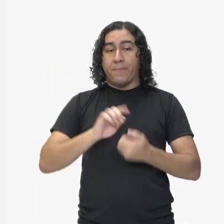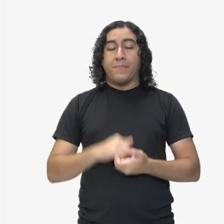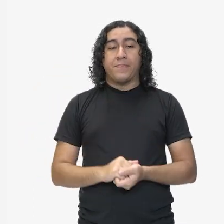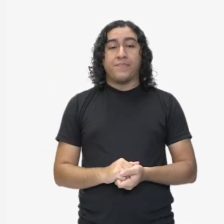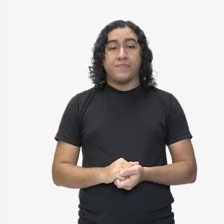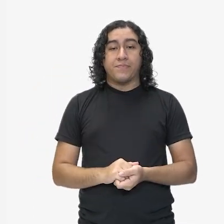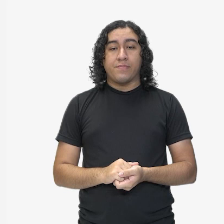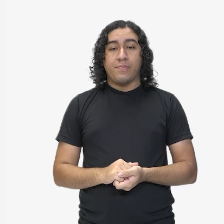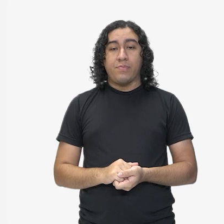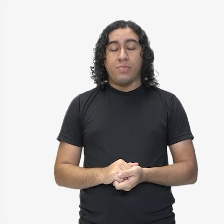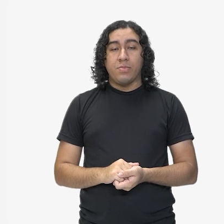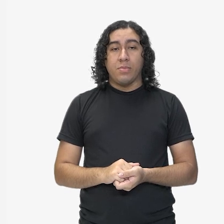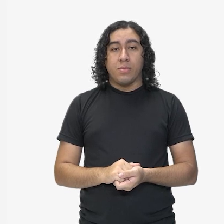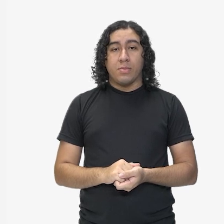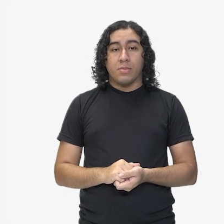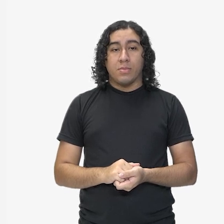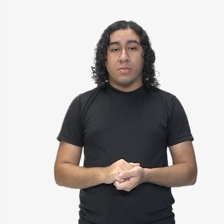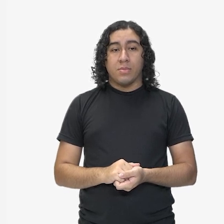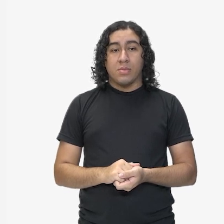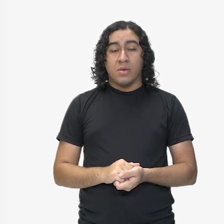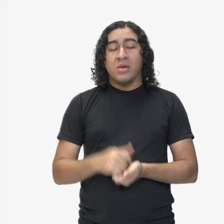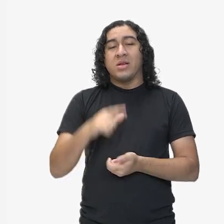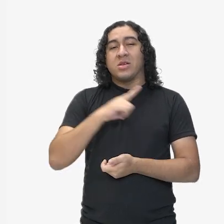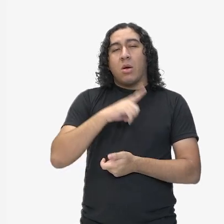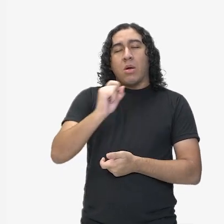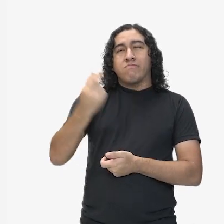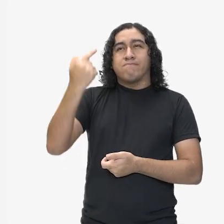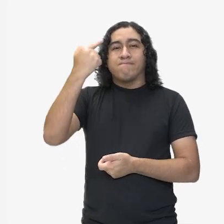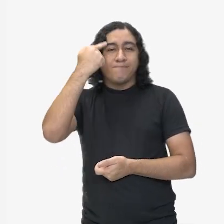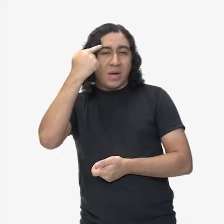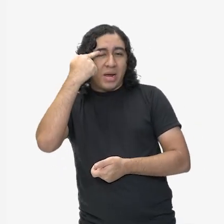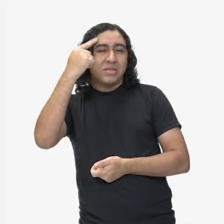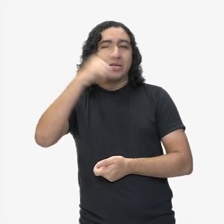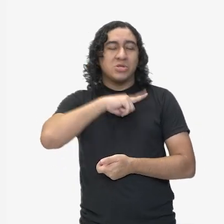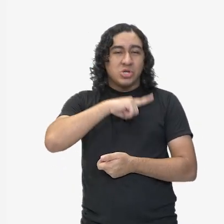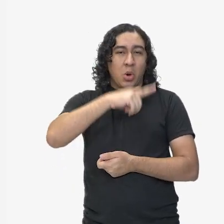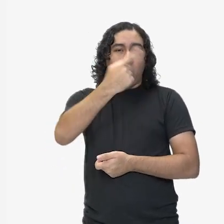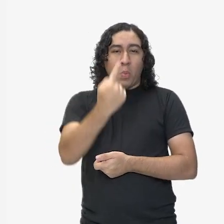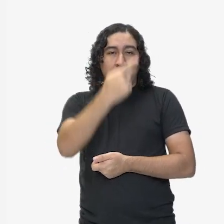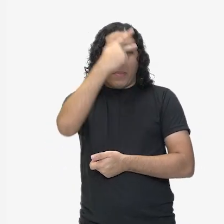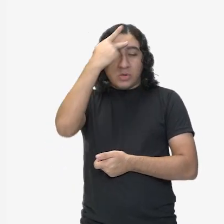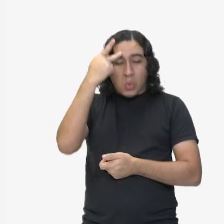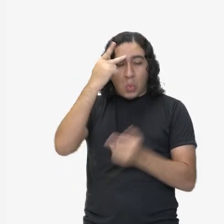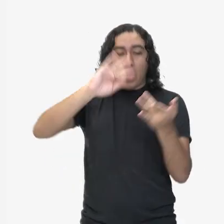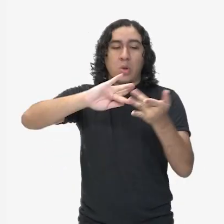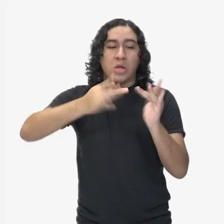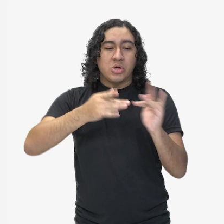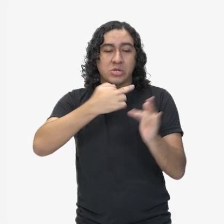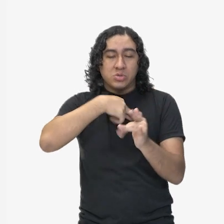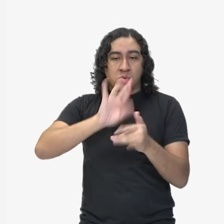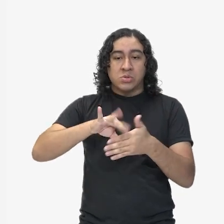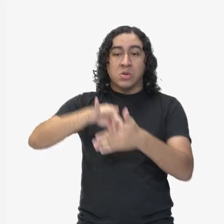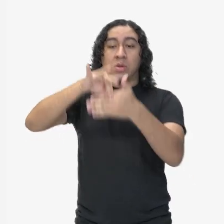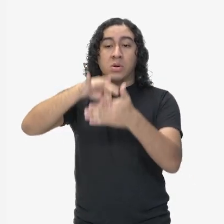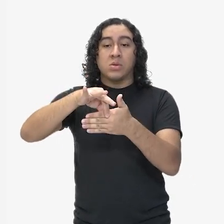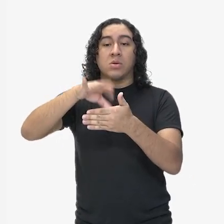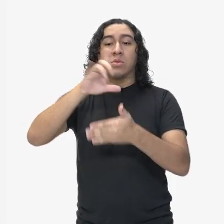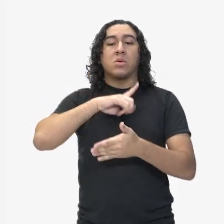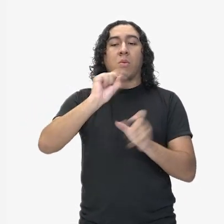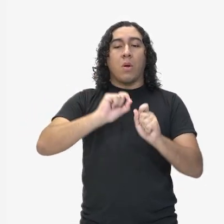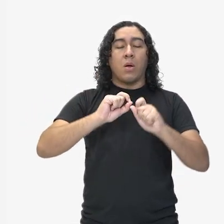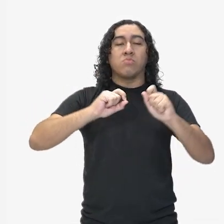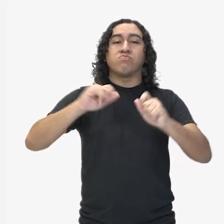Mais que um movimento messiânico, apesar de se falar muito que tinha um líder religioso ali, Canudos foi um movimento social